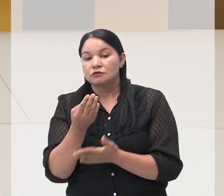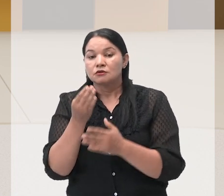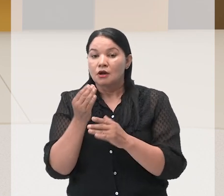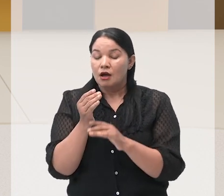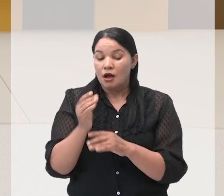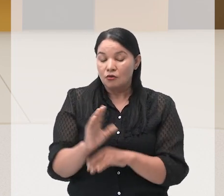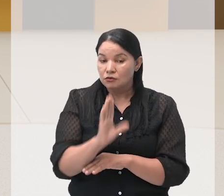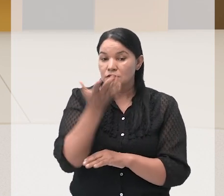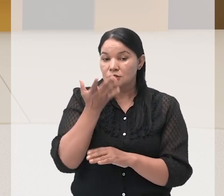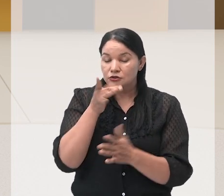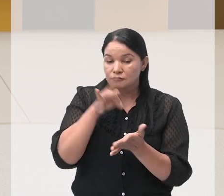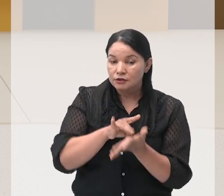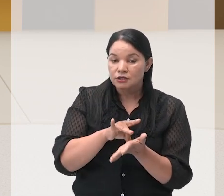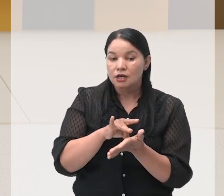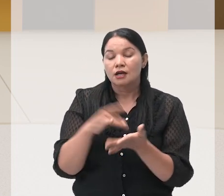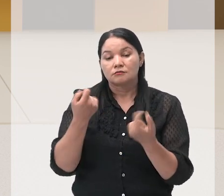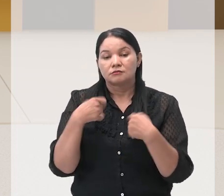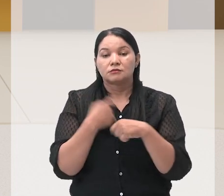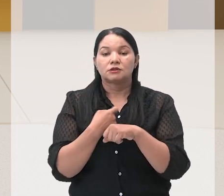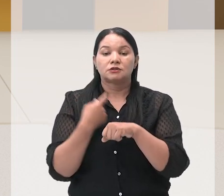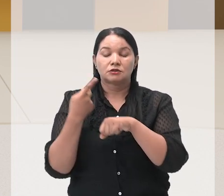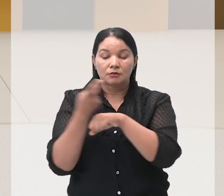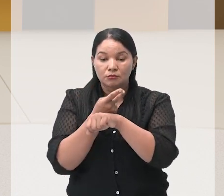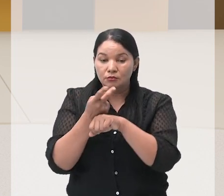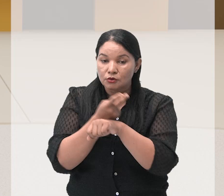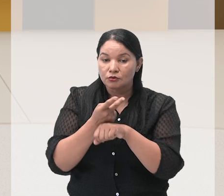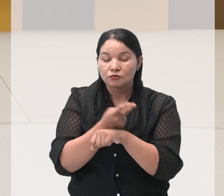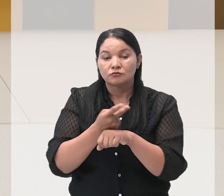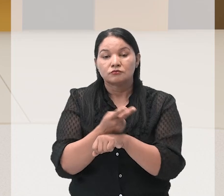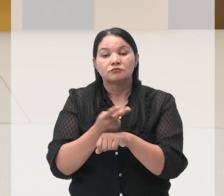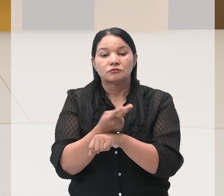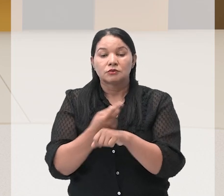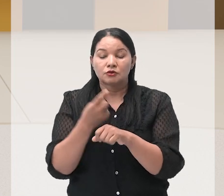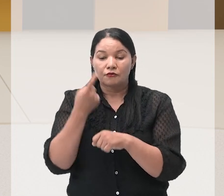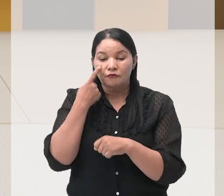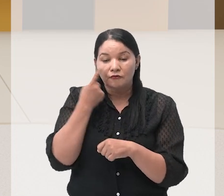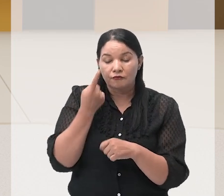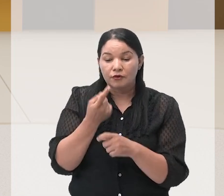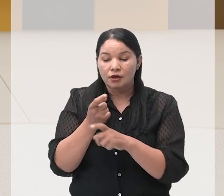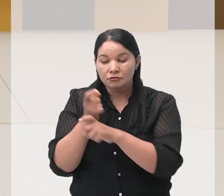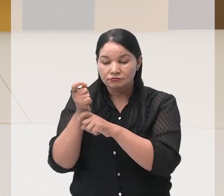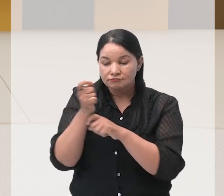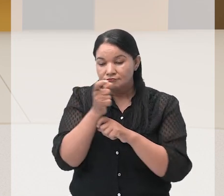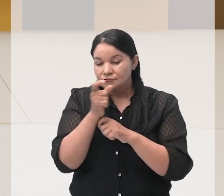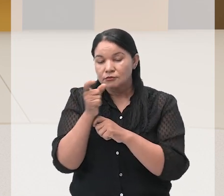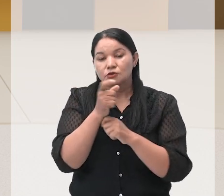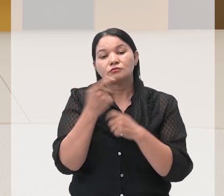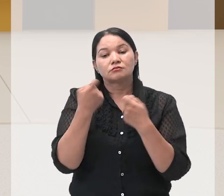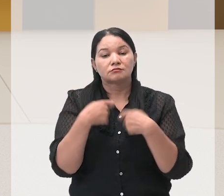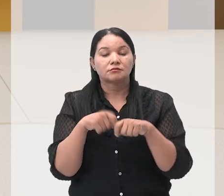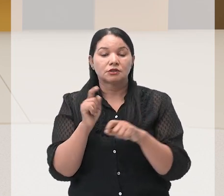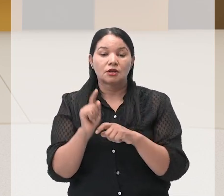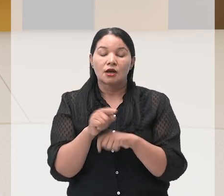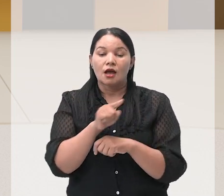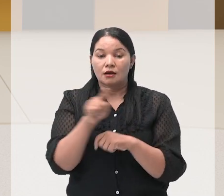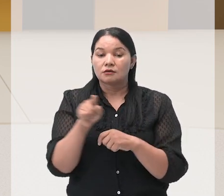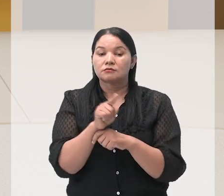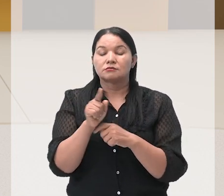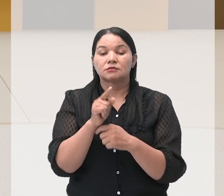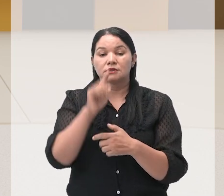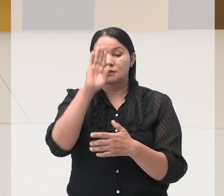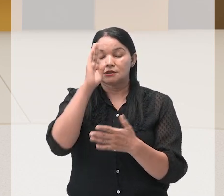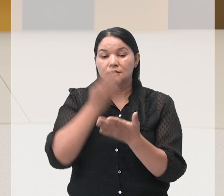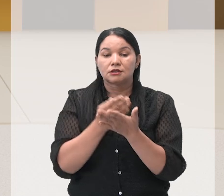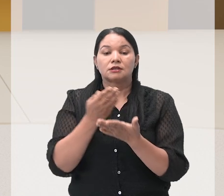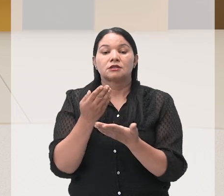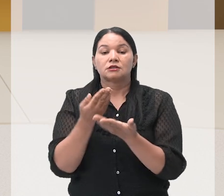que nos fazem ter a certeza se você está compartilhando, está recebendo ou não uma notícia verdadeira, certo?